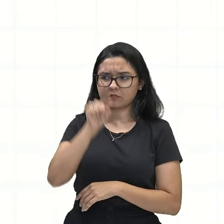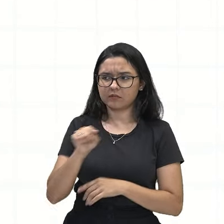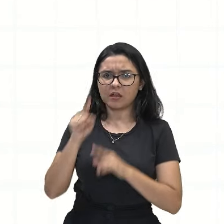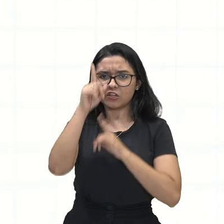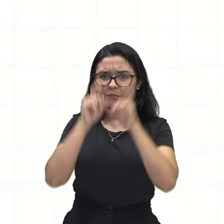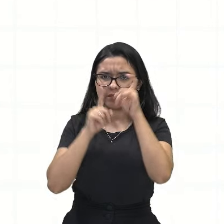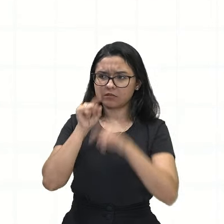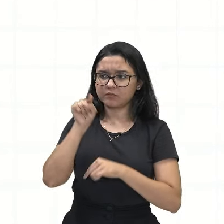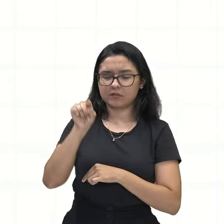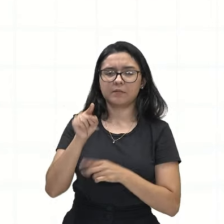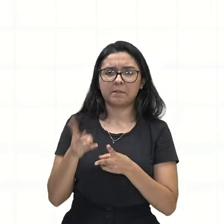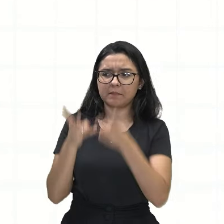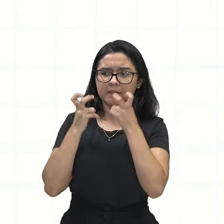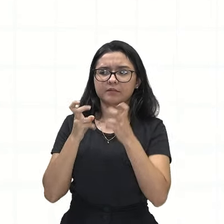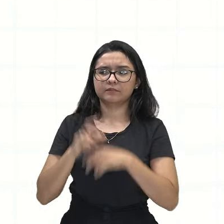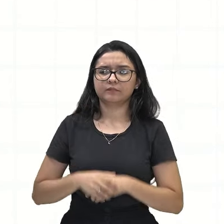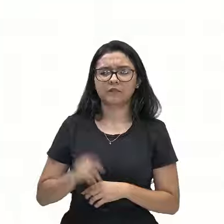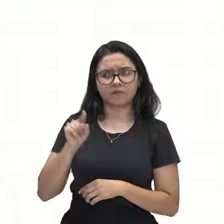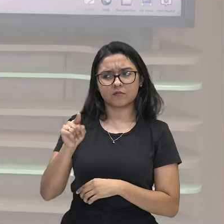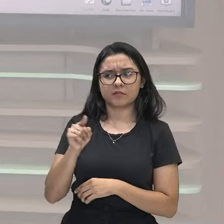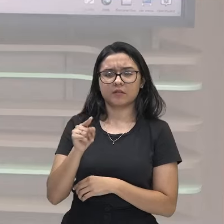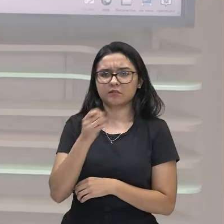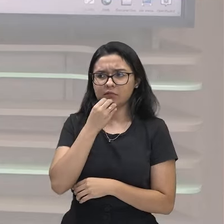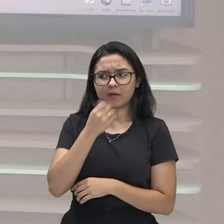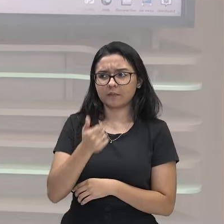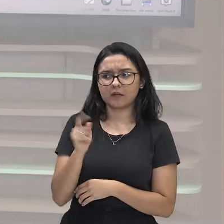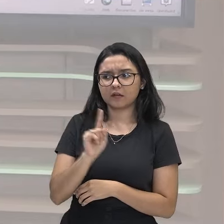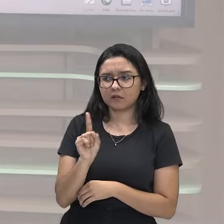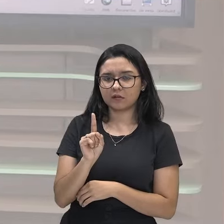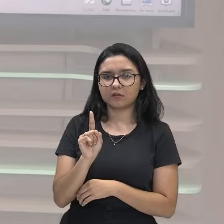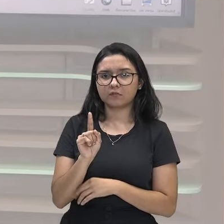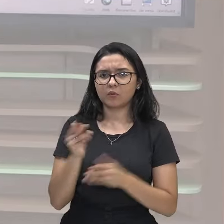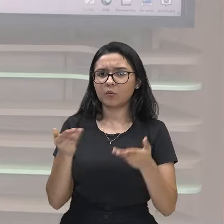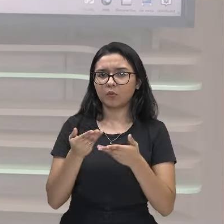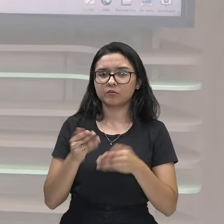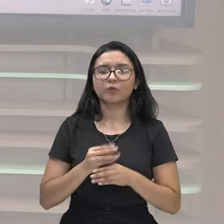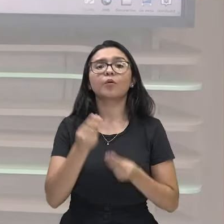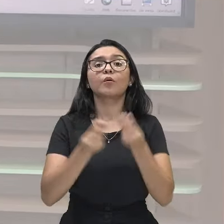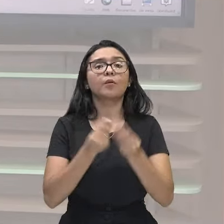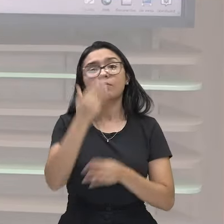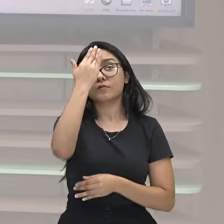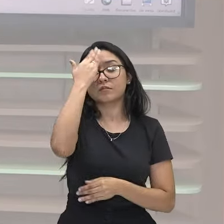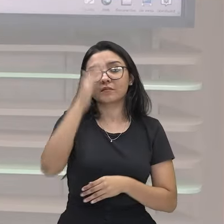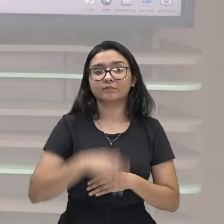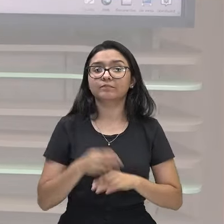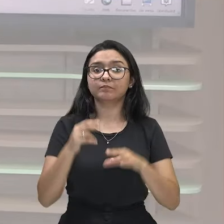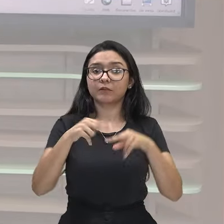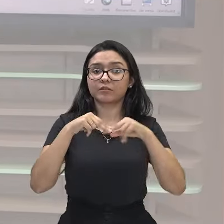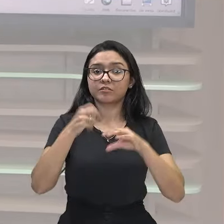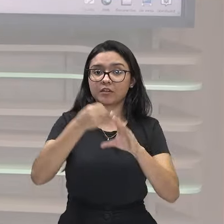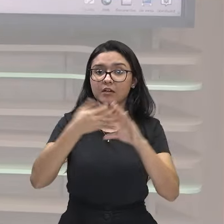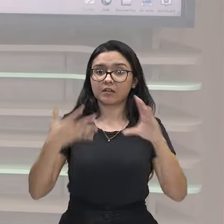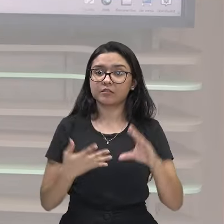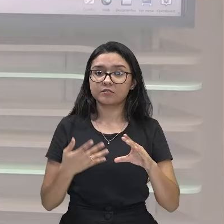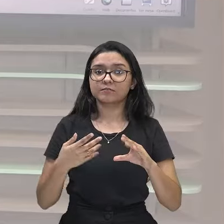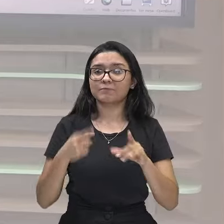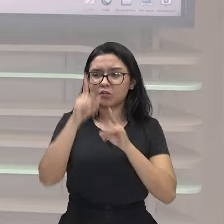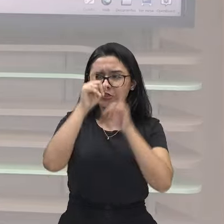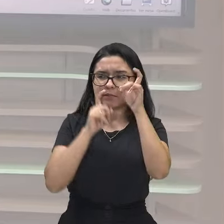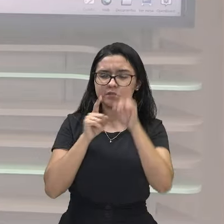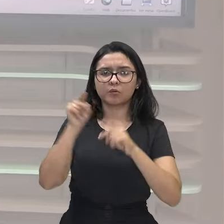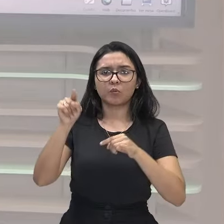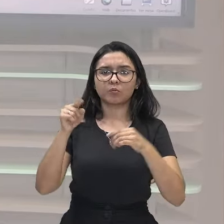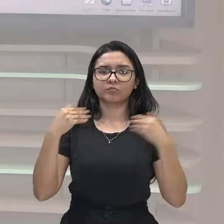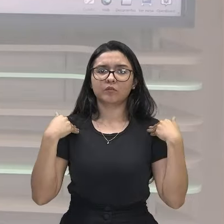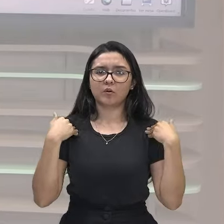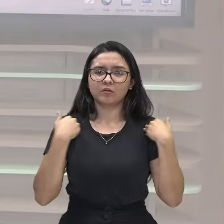né? Aí você diz, poxa, você não está bem hoje, né? Como é que você sabe? Pelas características, pelo corpo, pelo modo como a pessoa